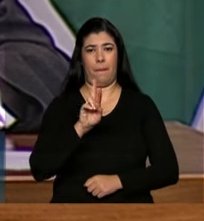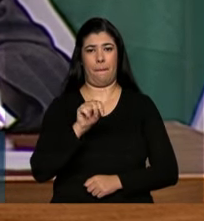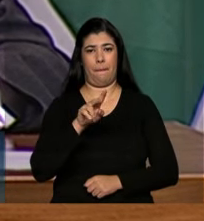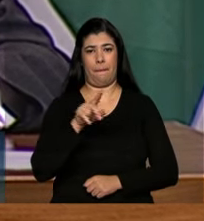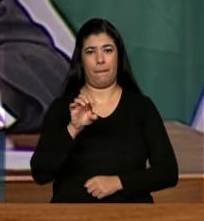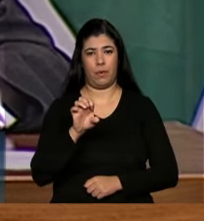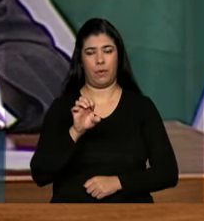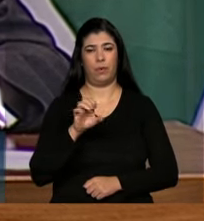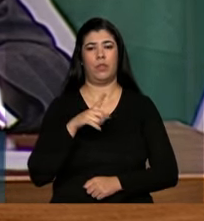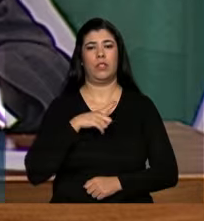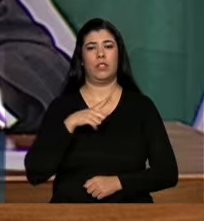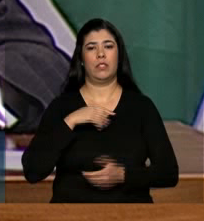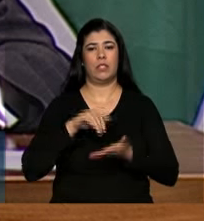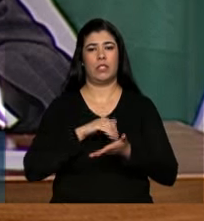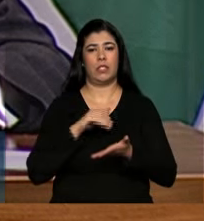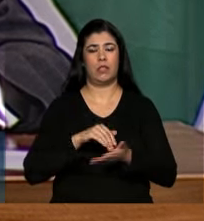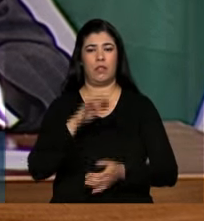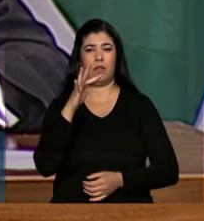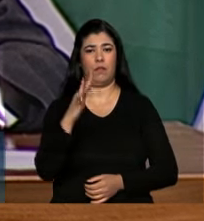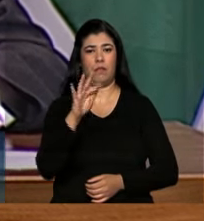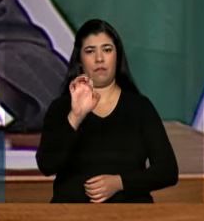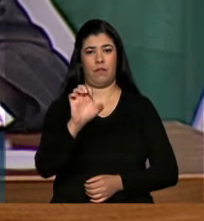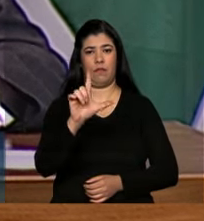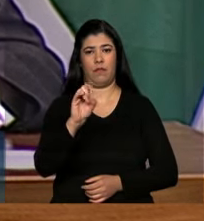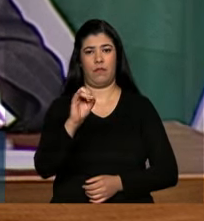secretário Felipe Neves Caetano Ribeiro.